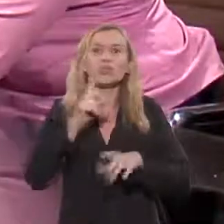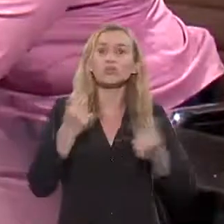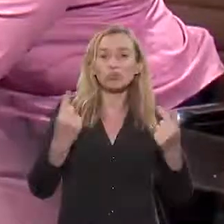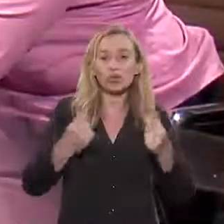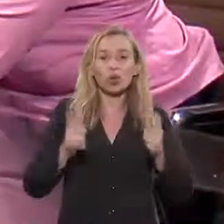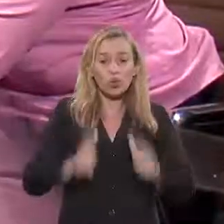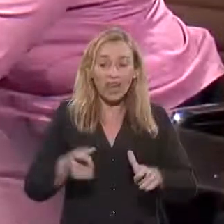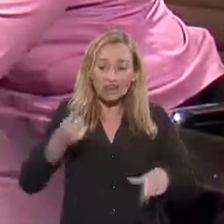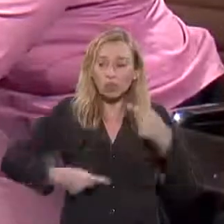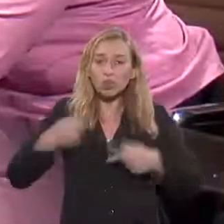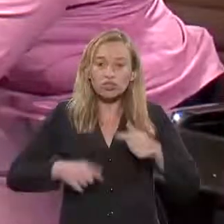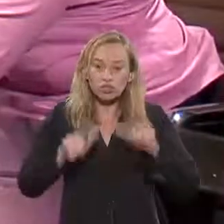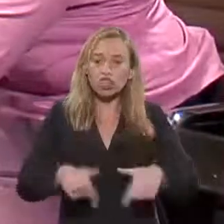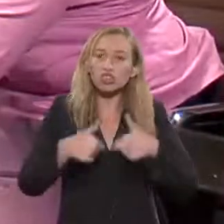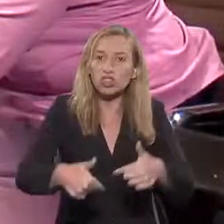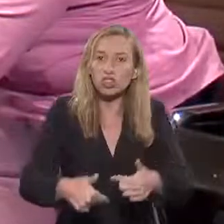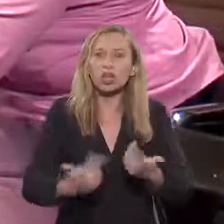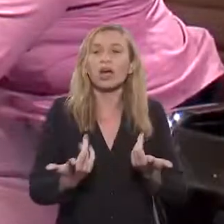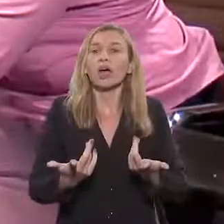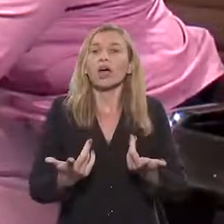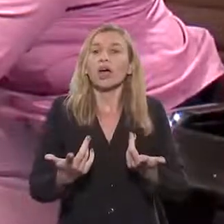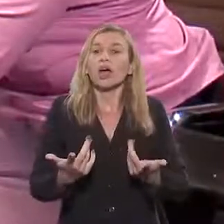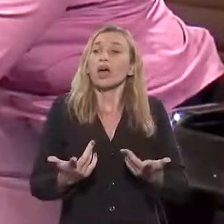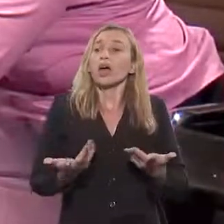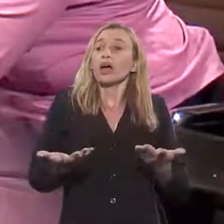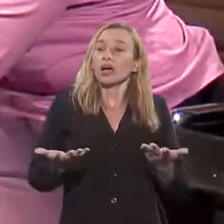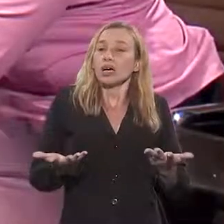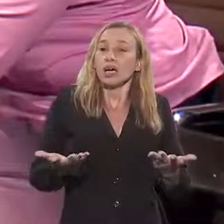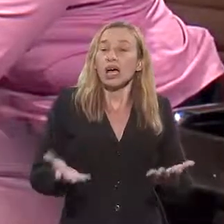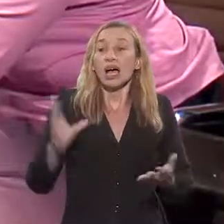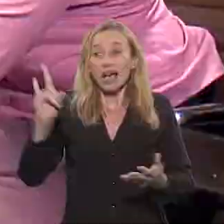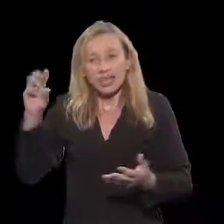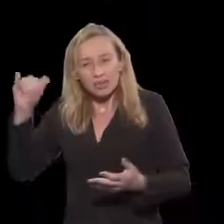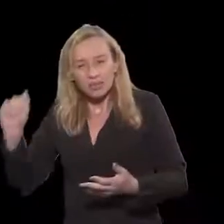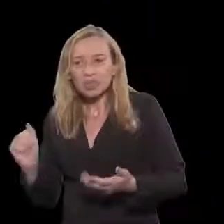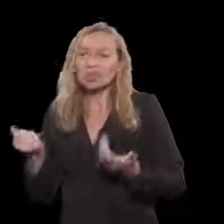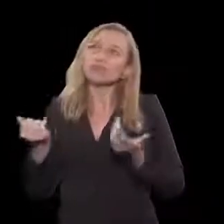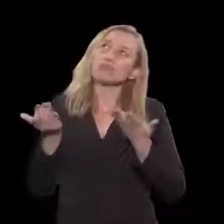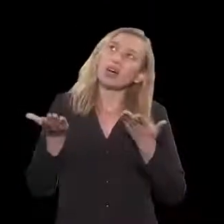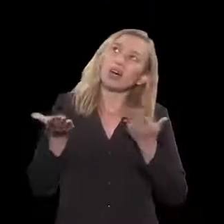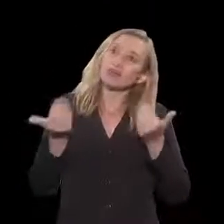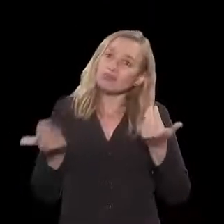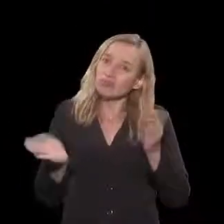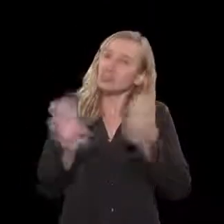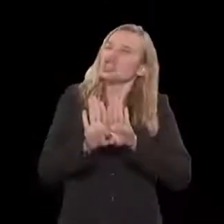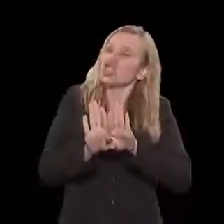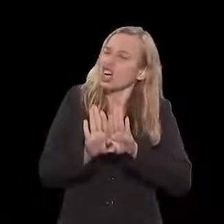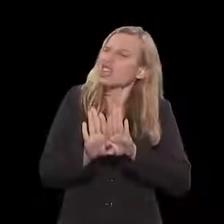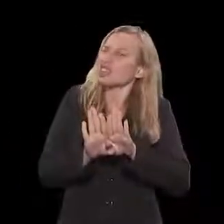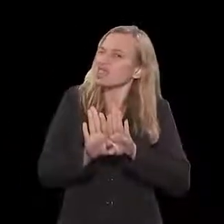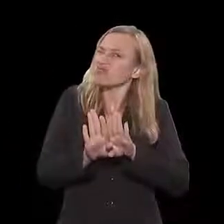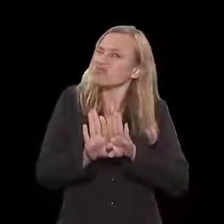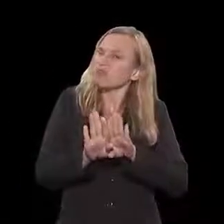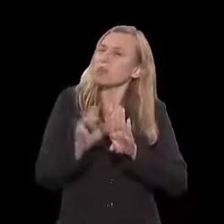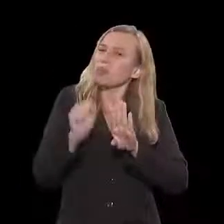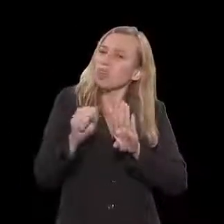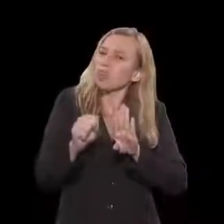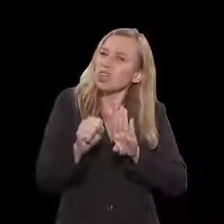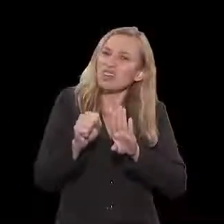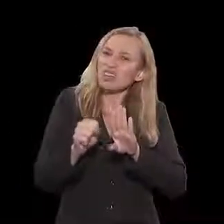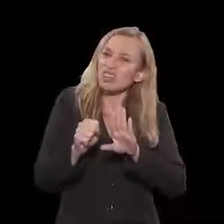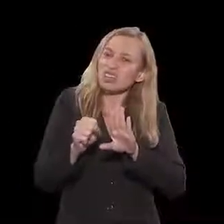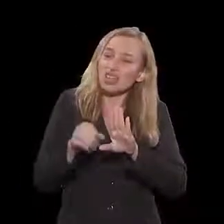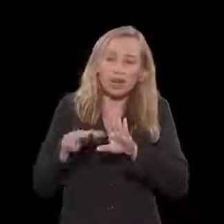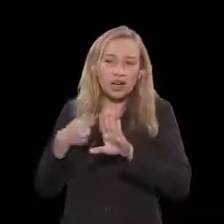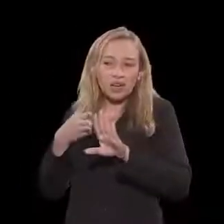político, de ação, de atuação, né? Então, a academia ainda está muito fechada, sabe? Para